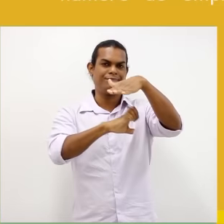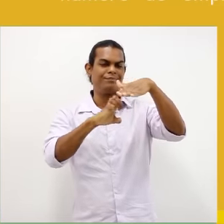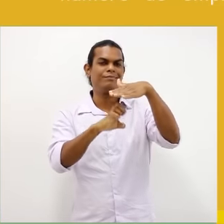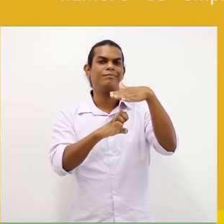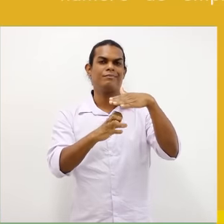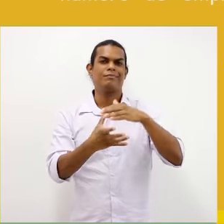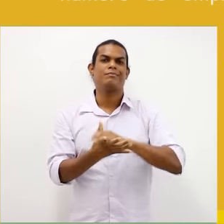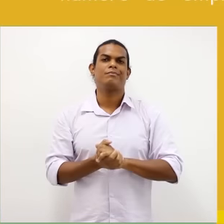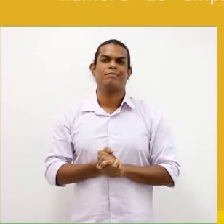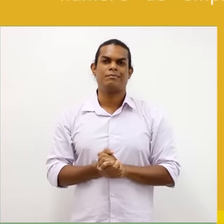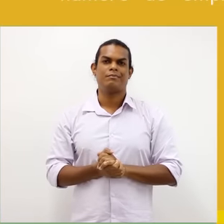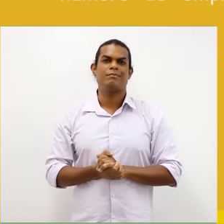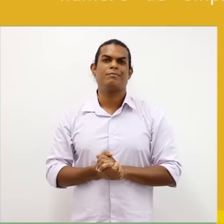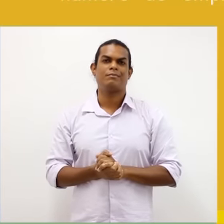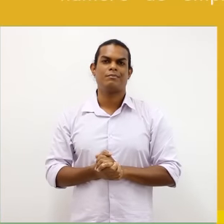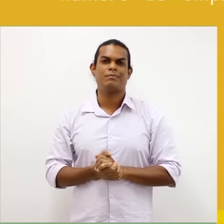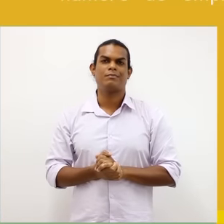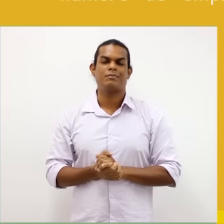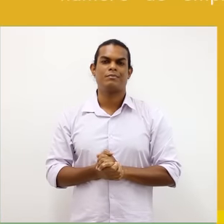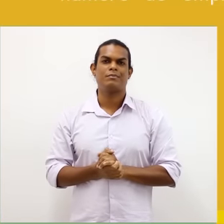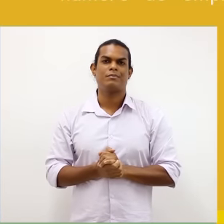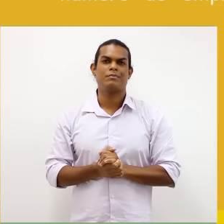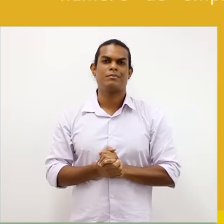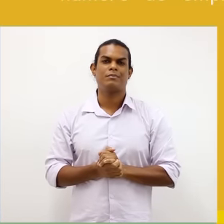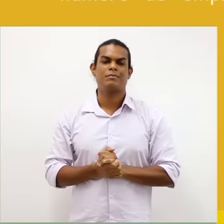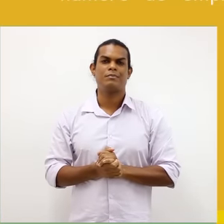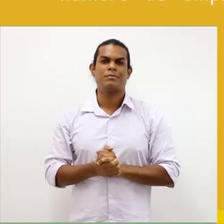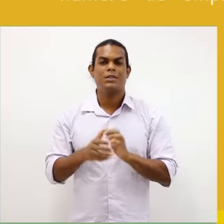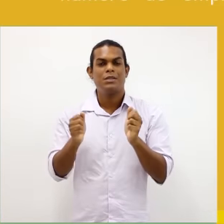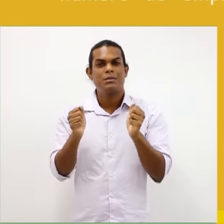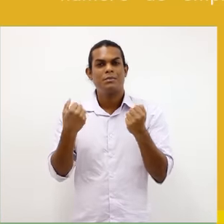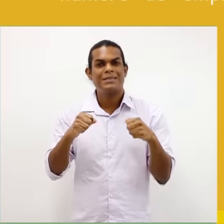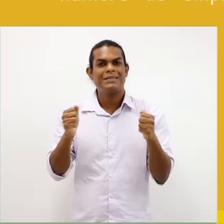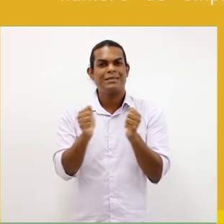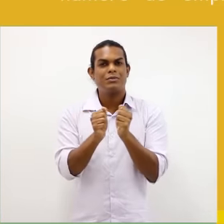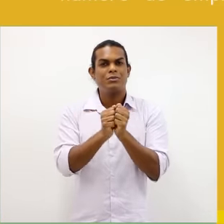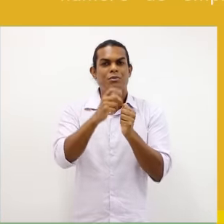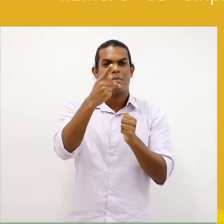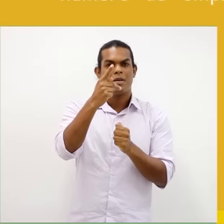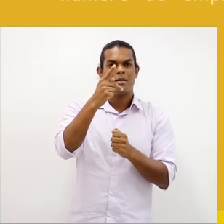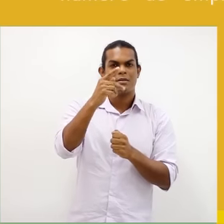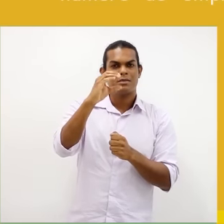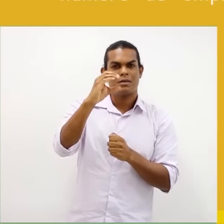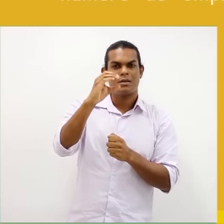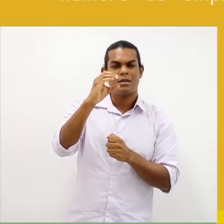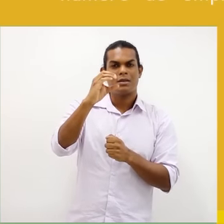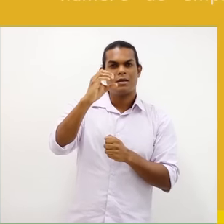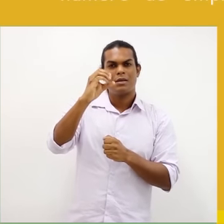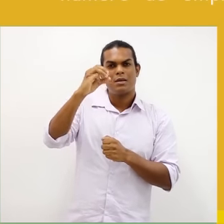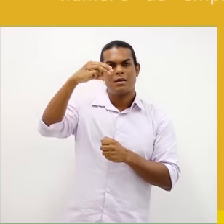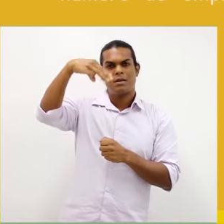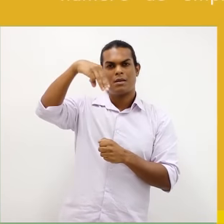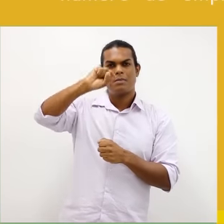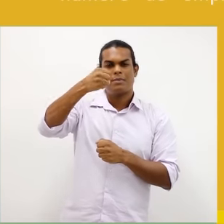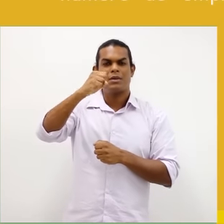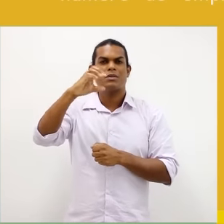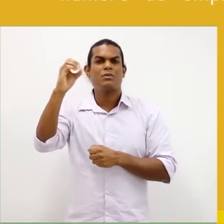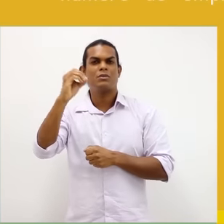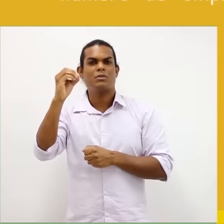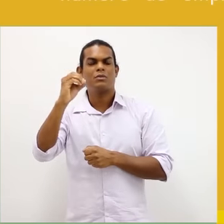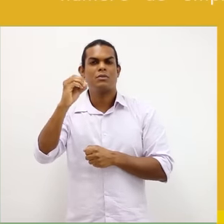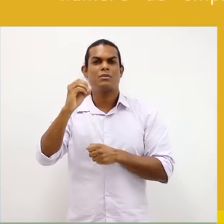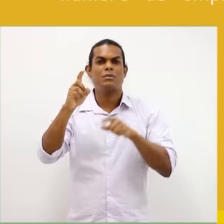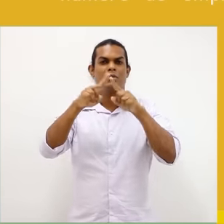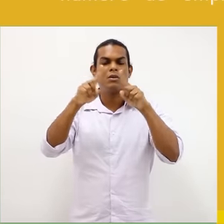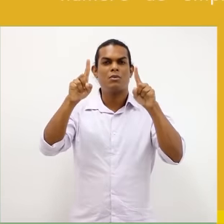devendo ser articular com o PCMSO. Né? O PCMSO, como nós sabemos, é o Programa de Controle Médico e